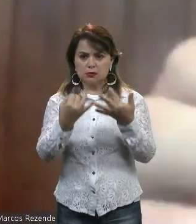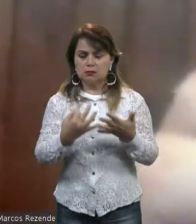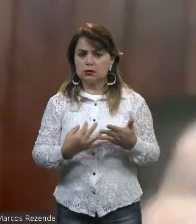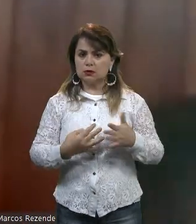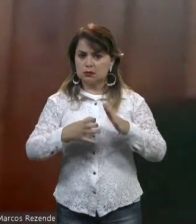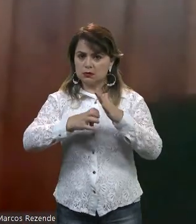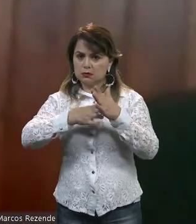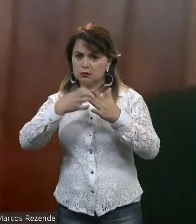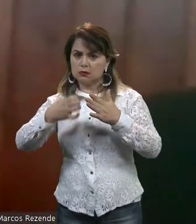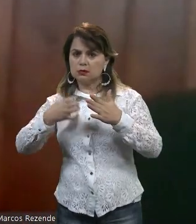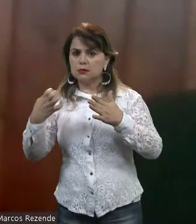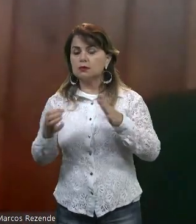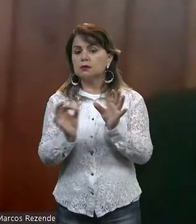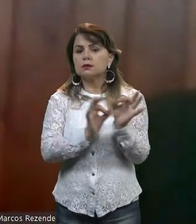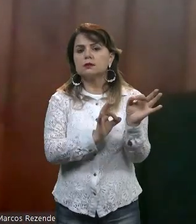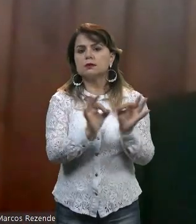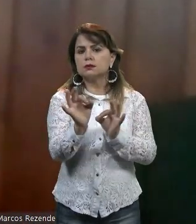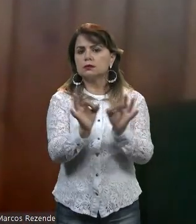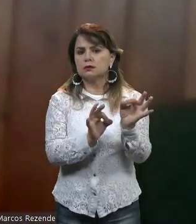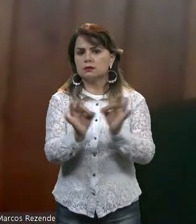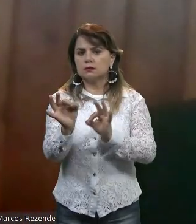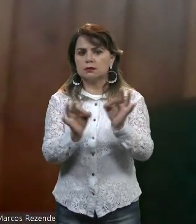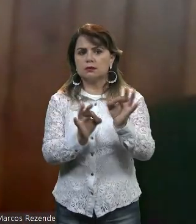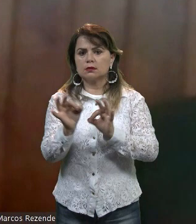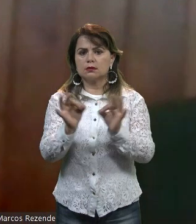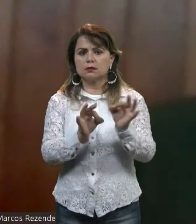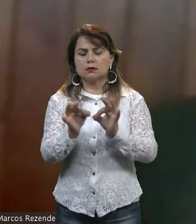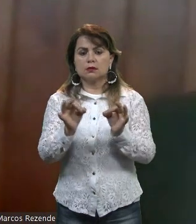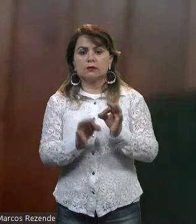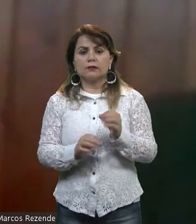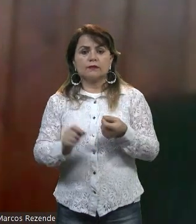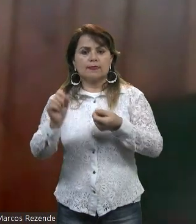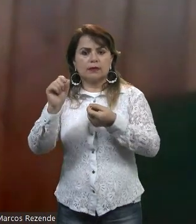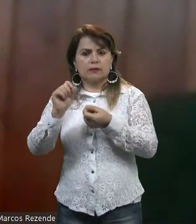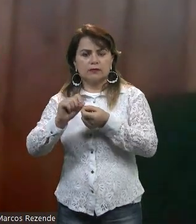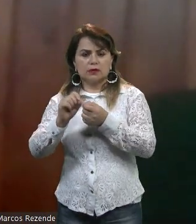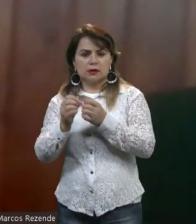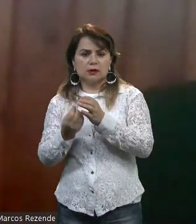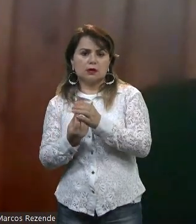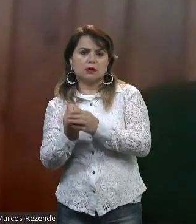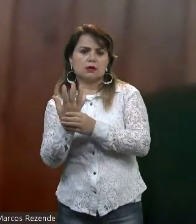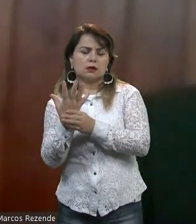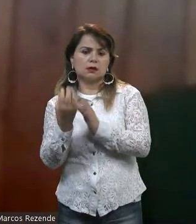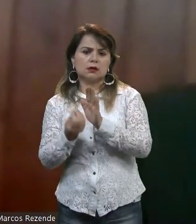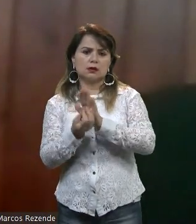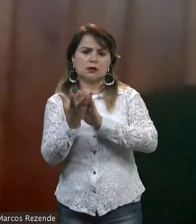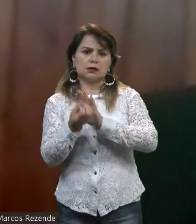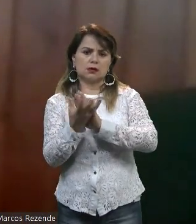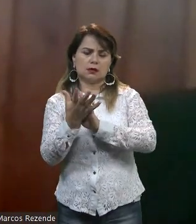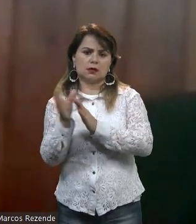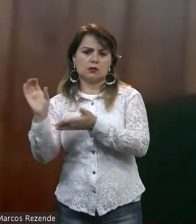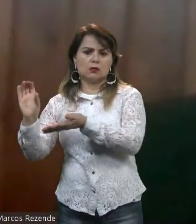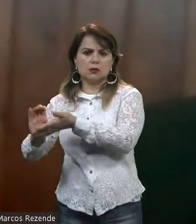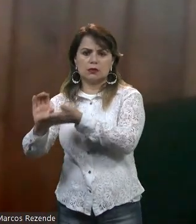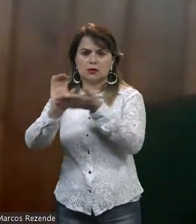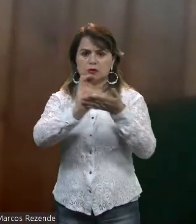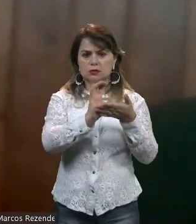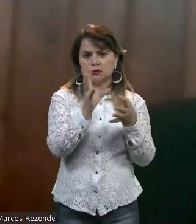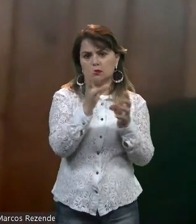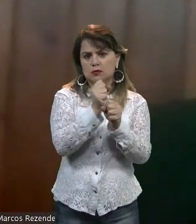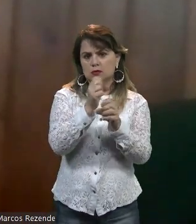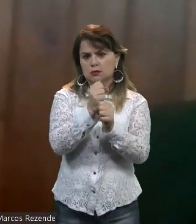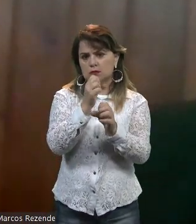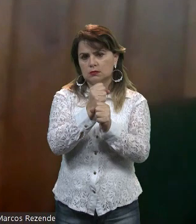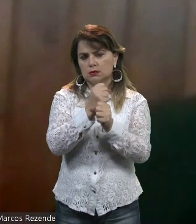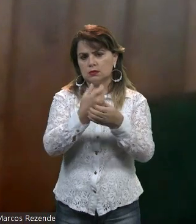ementa do projeto, que é abrir um crédito adicional no orçamento em função da chegada desse recurso do